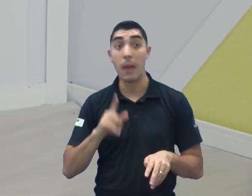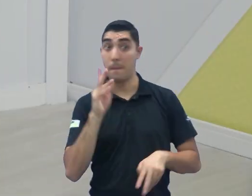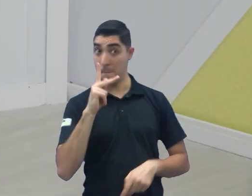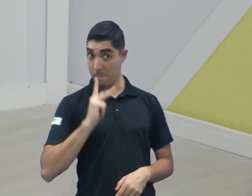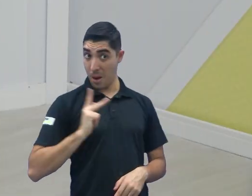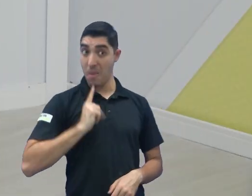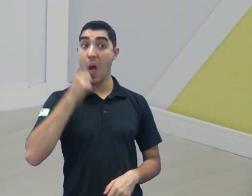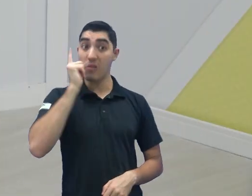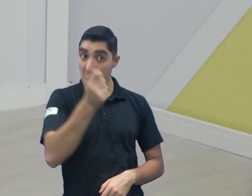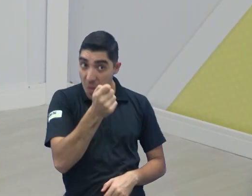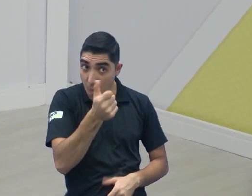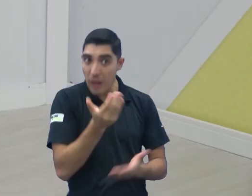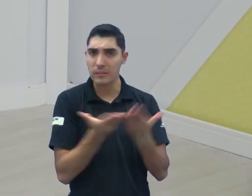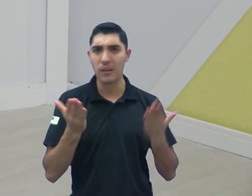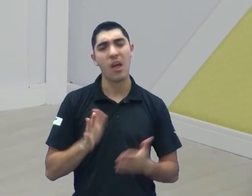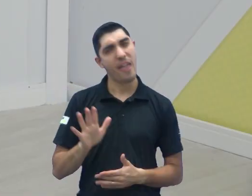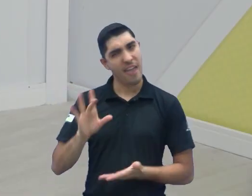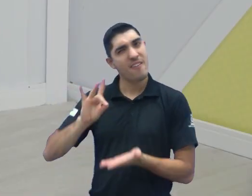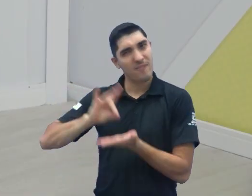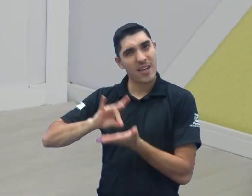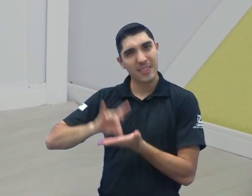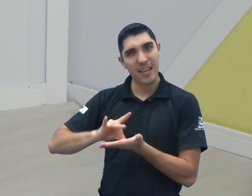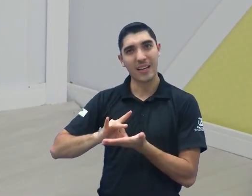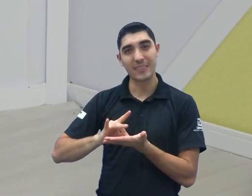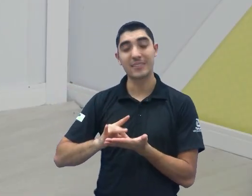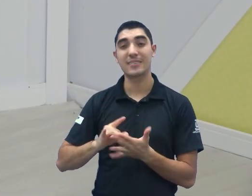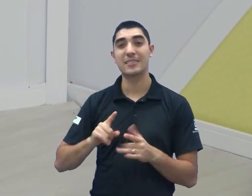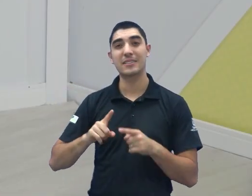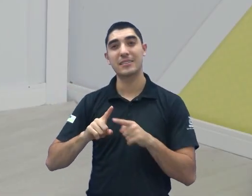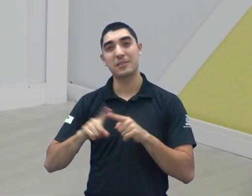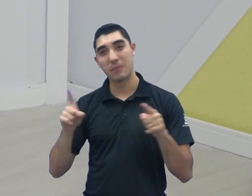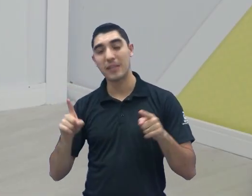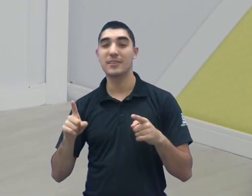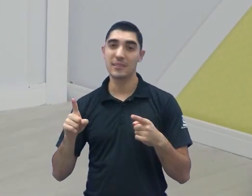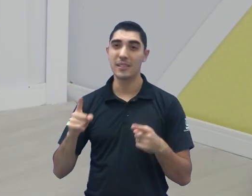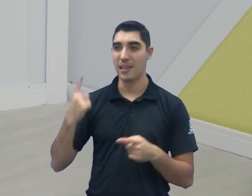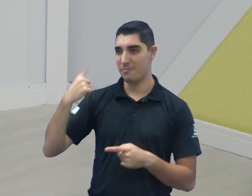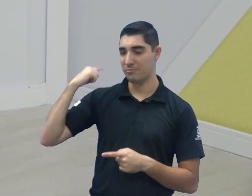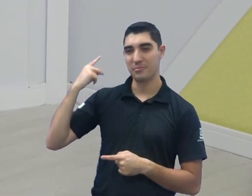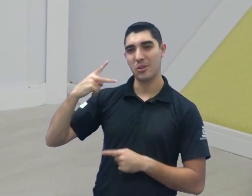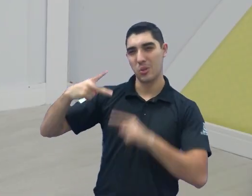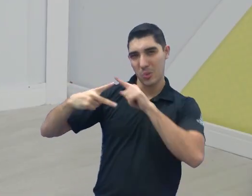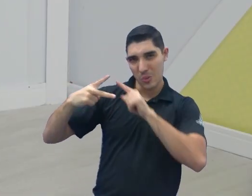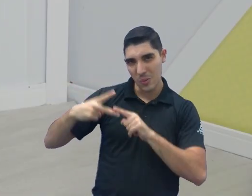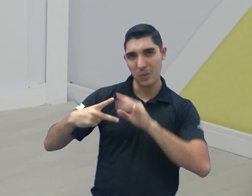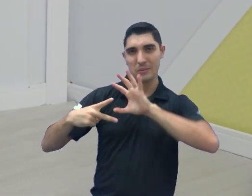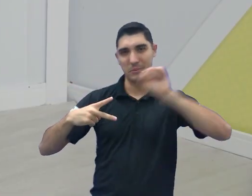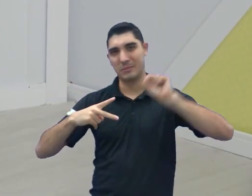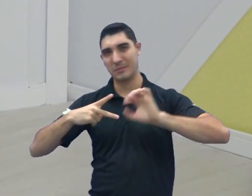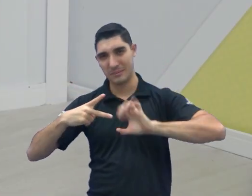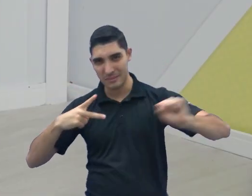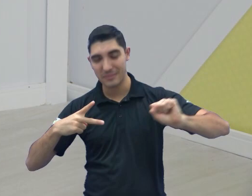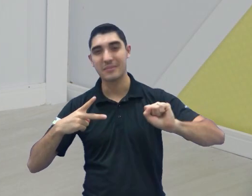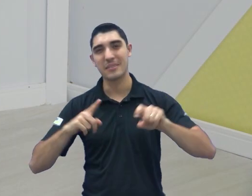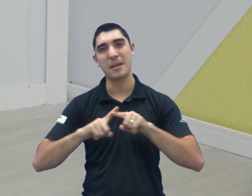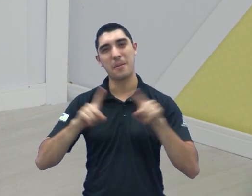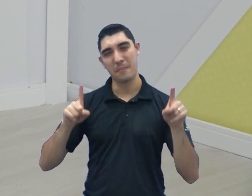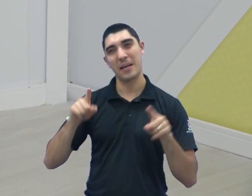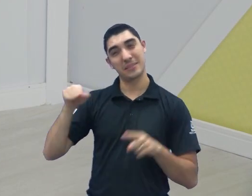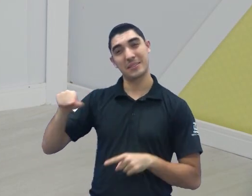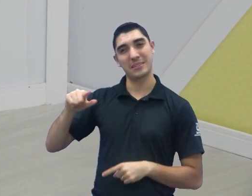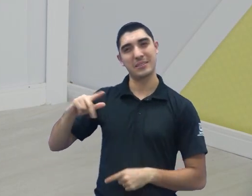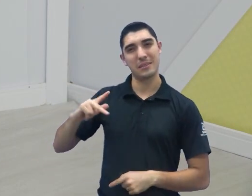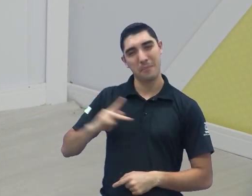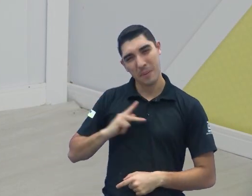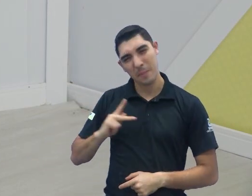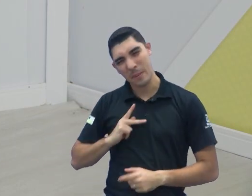passou um sufoco, enfim, o Palmeiras já não tem muito histórico em Copa São Paulo. Ganhou 2 aí recentemente, mas né, até então a musiquinha prevalecia. Mas o detalhe é